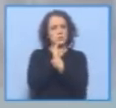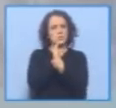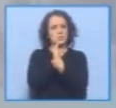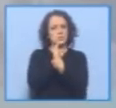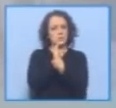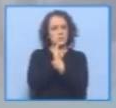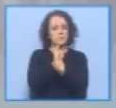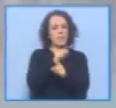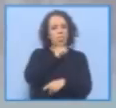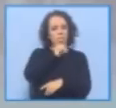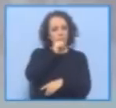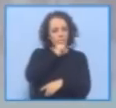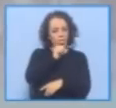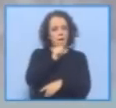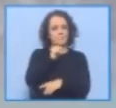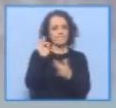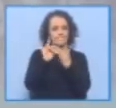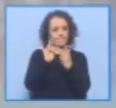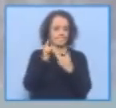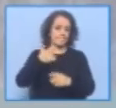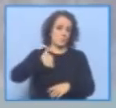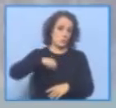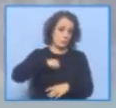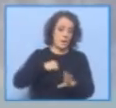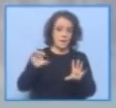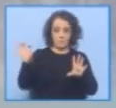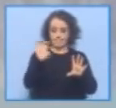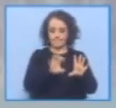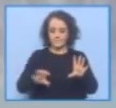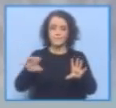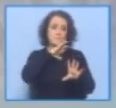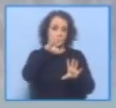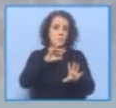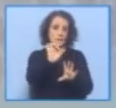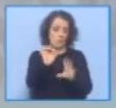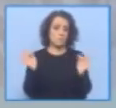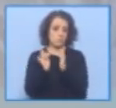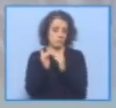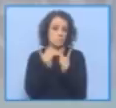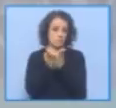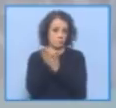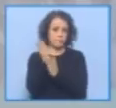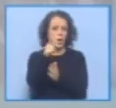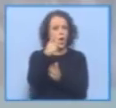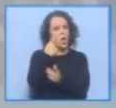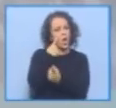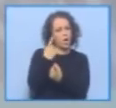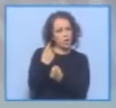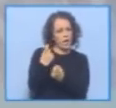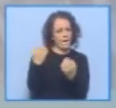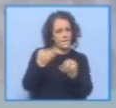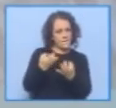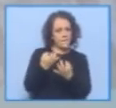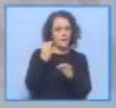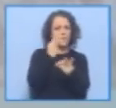este contacto frequente também com a Espanha, com as Baleares, com a sua família, e aí também nota que